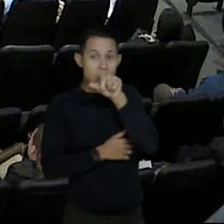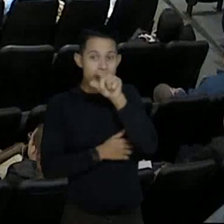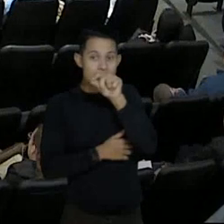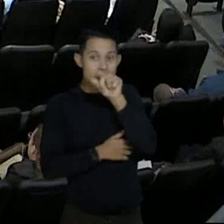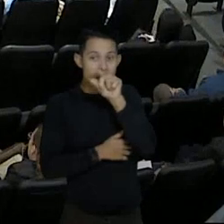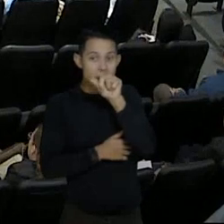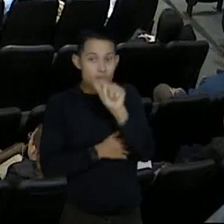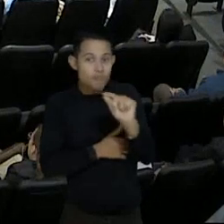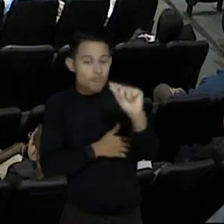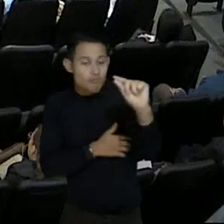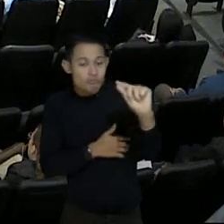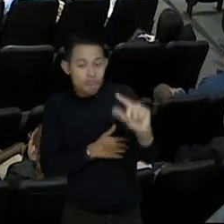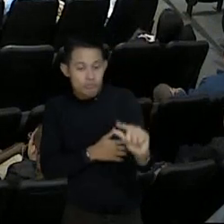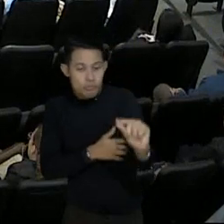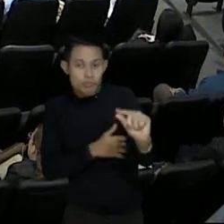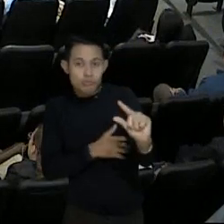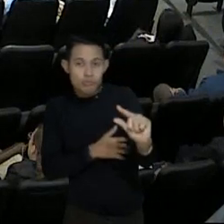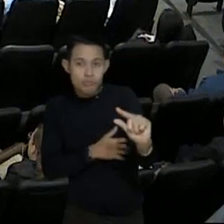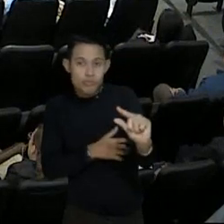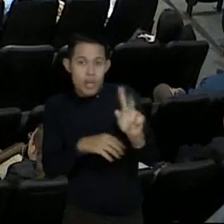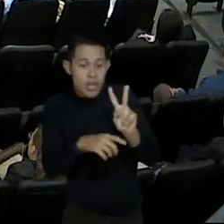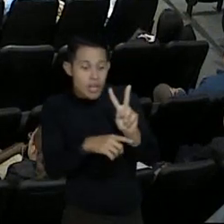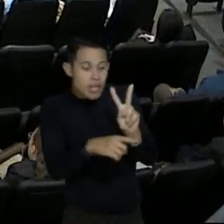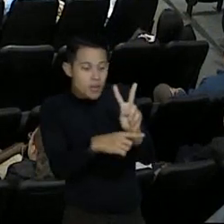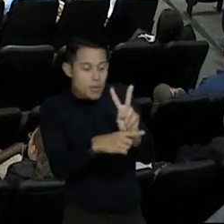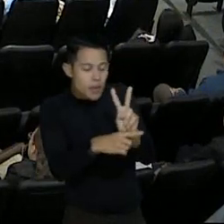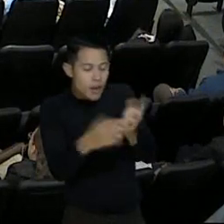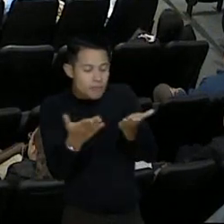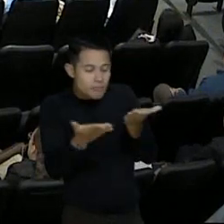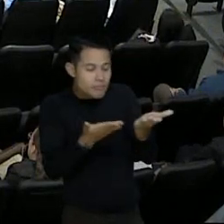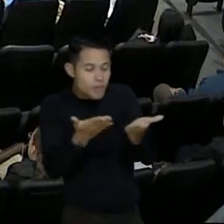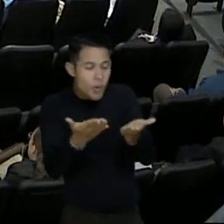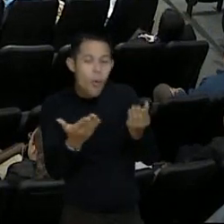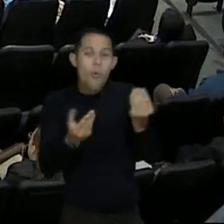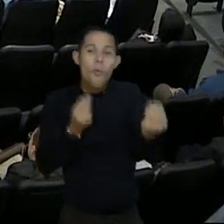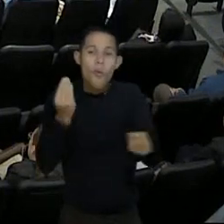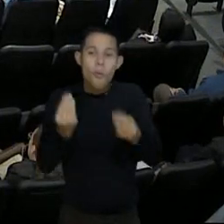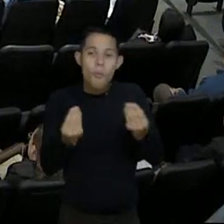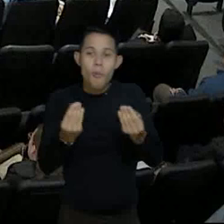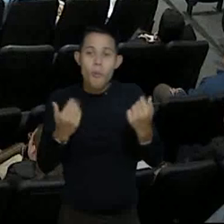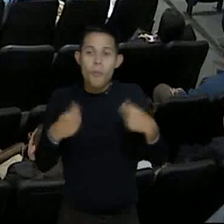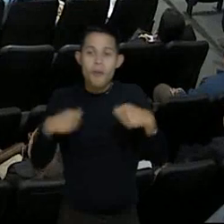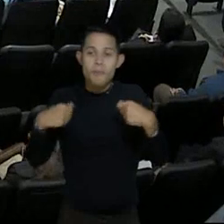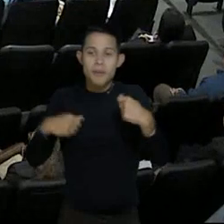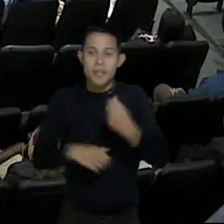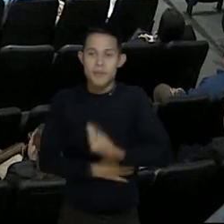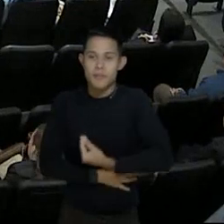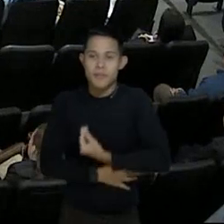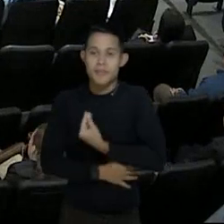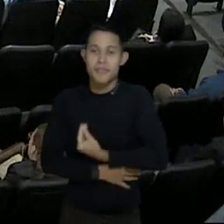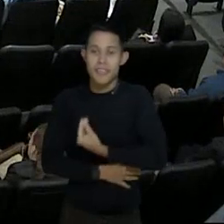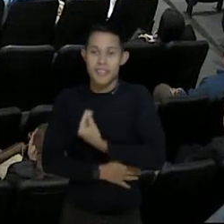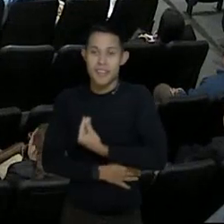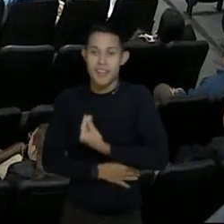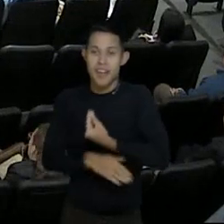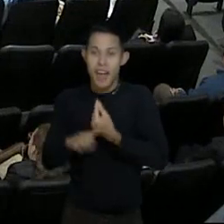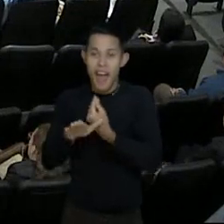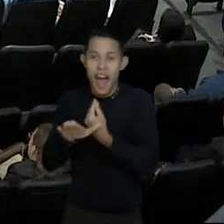passarinho é bom ter asas na alma